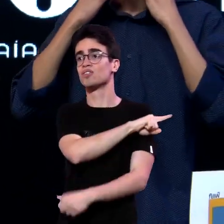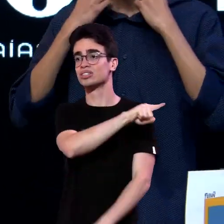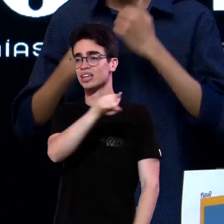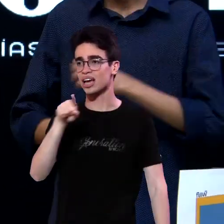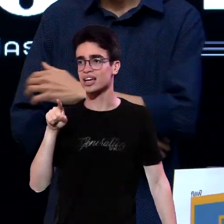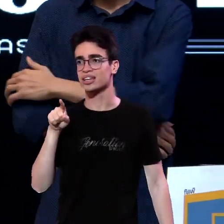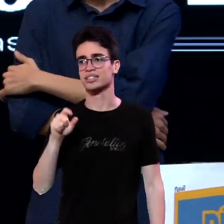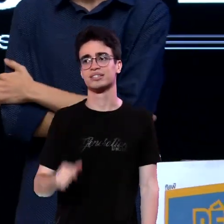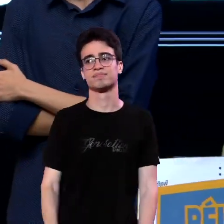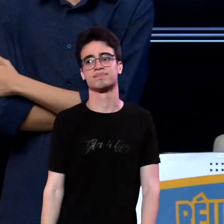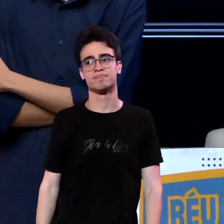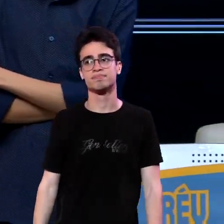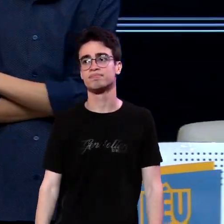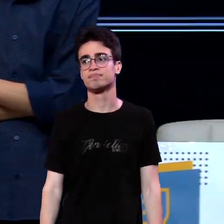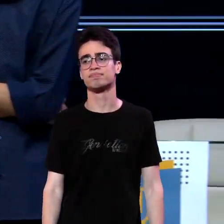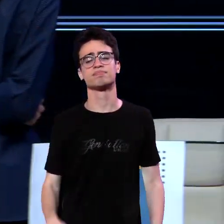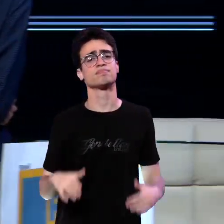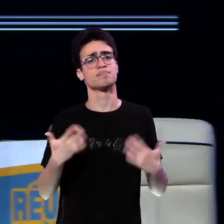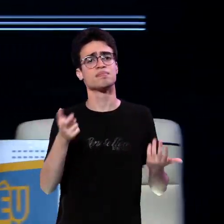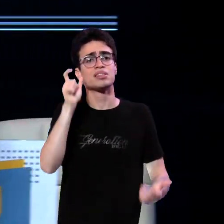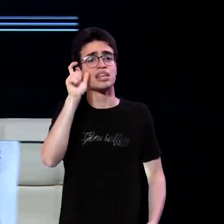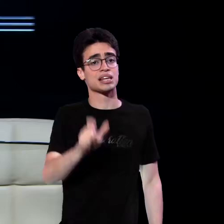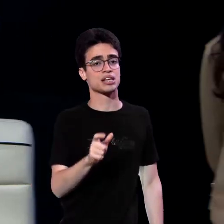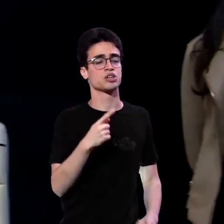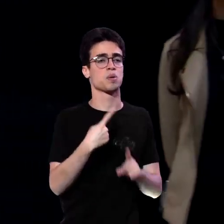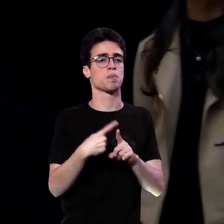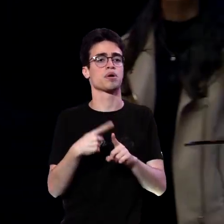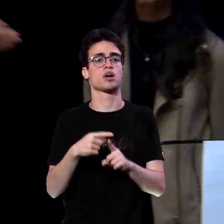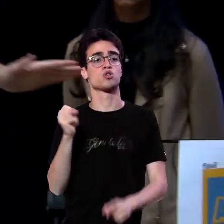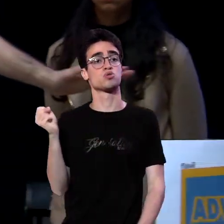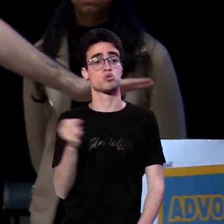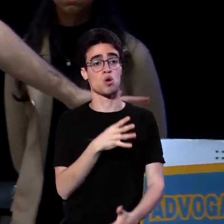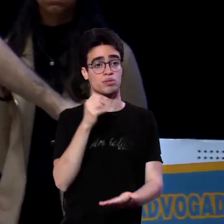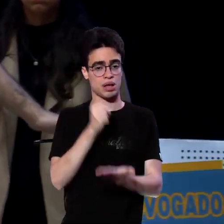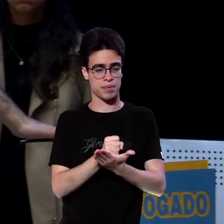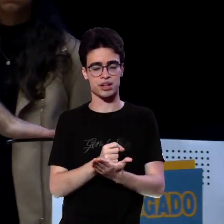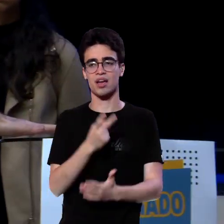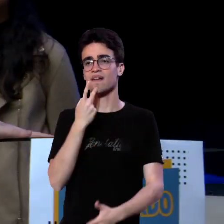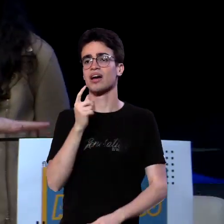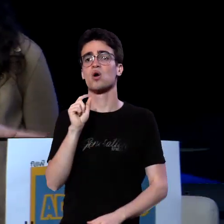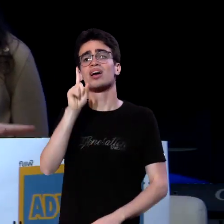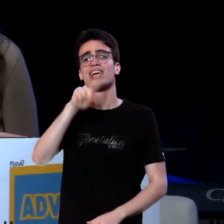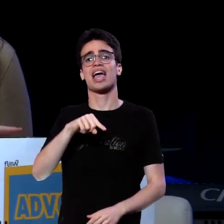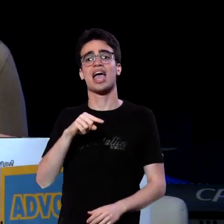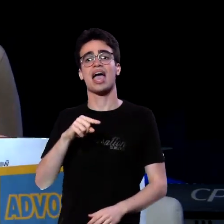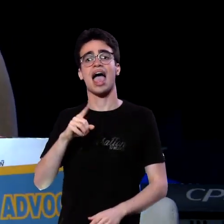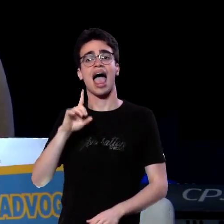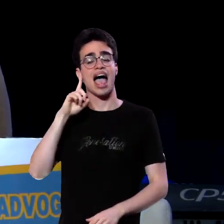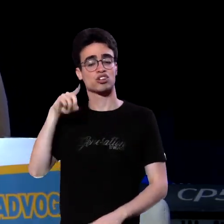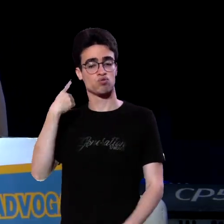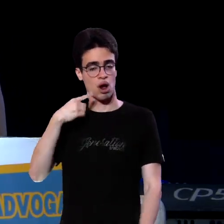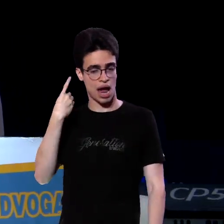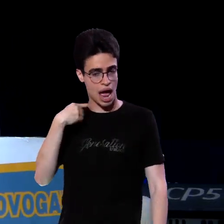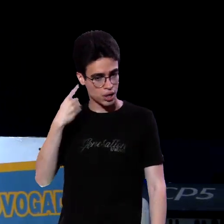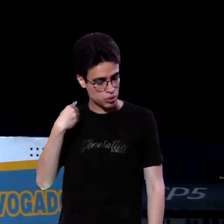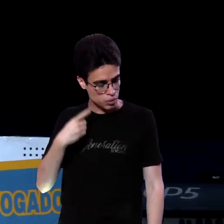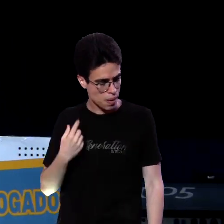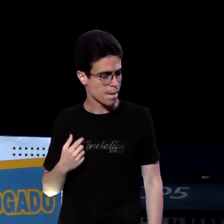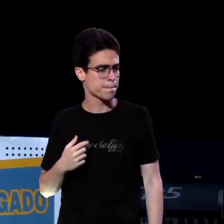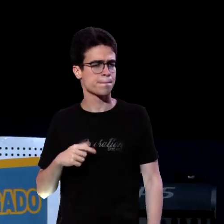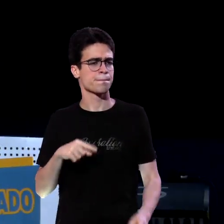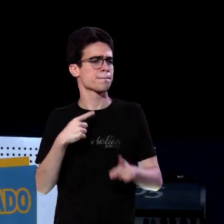mim. E é interessante que o Novo Testamento também mostra quem que é o advogado, porque várias vezes Jó se